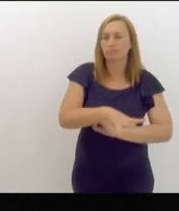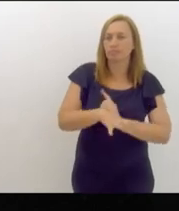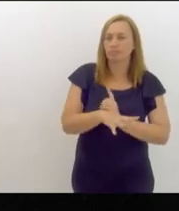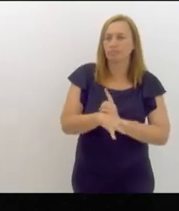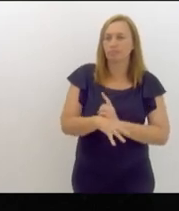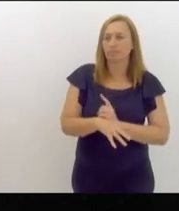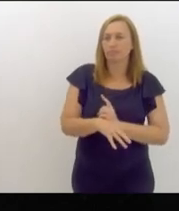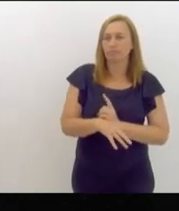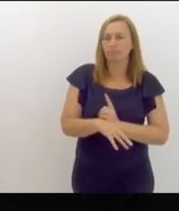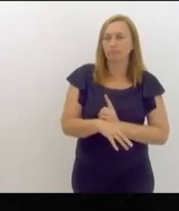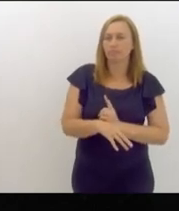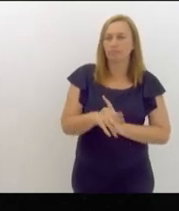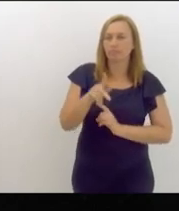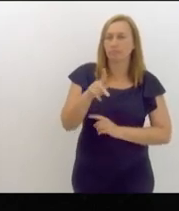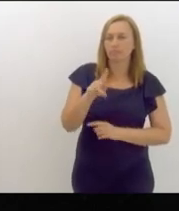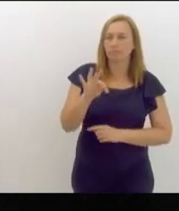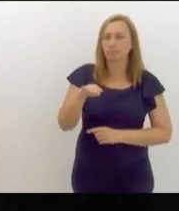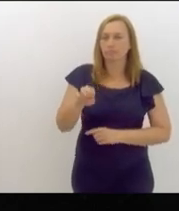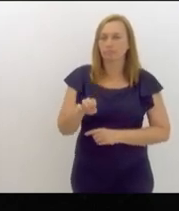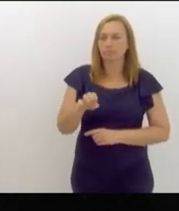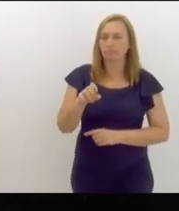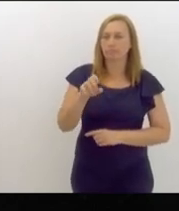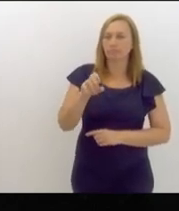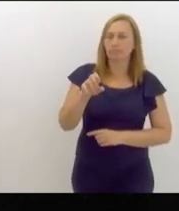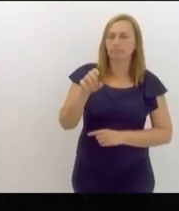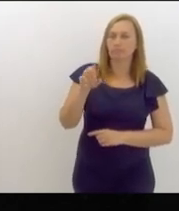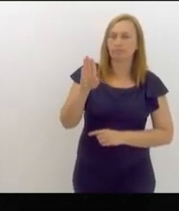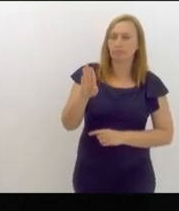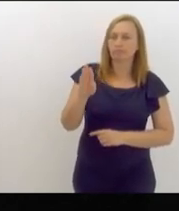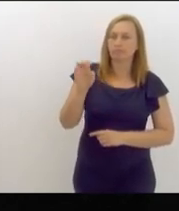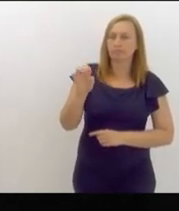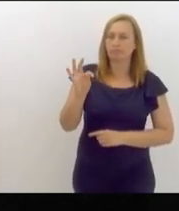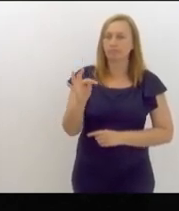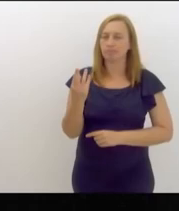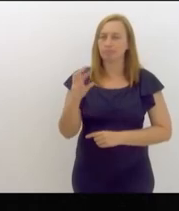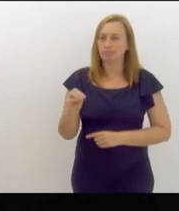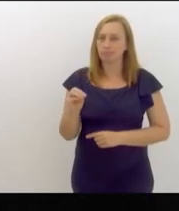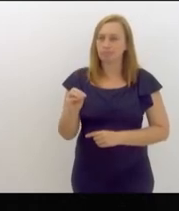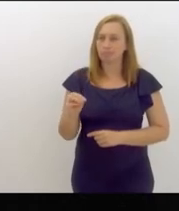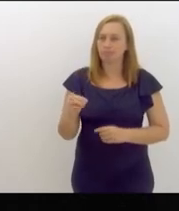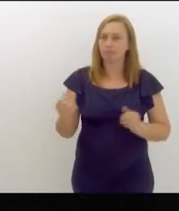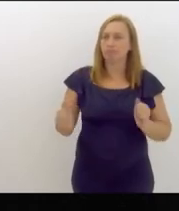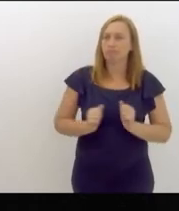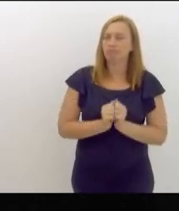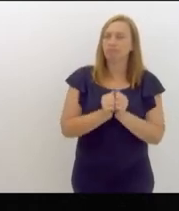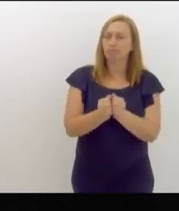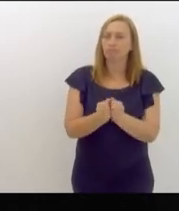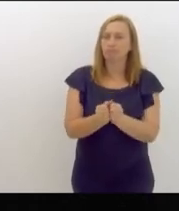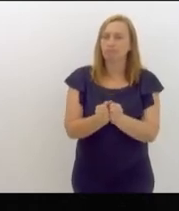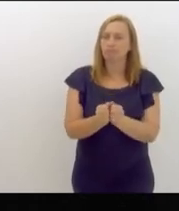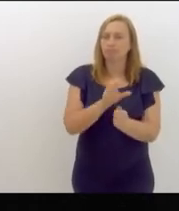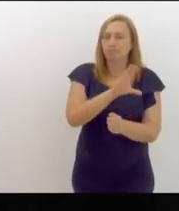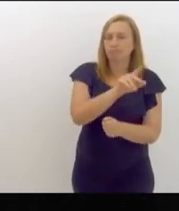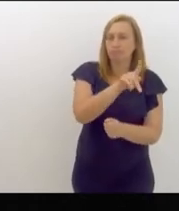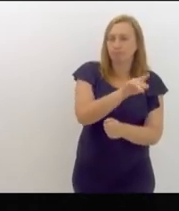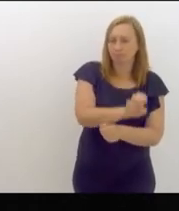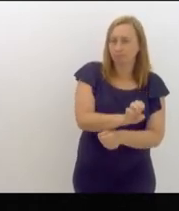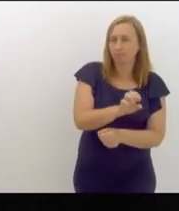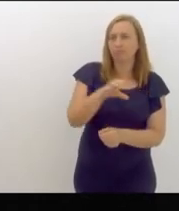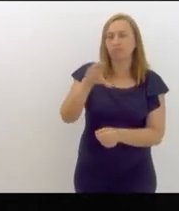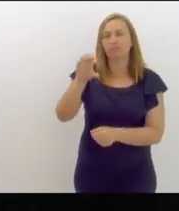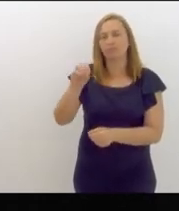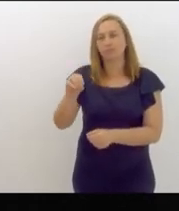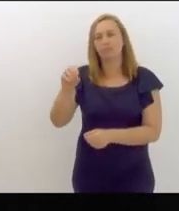pinguelli e Betinho selaram o que viria ser uma longa parceria entre a cop e o coep